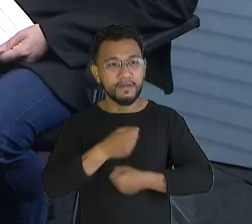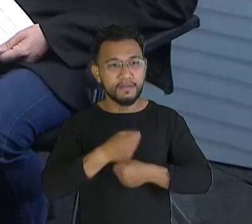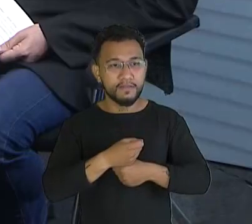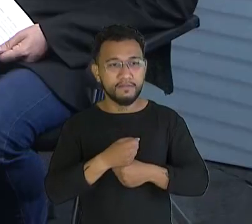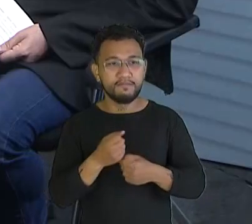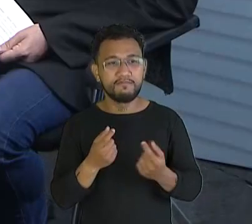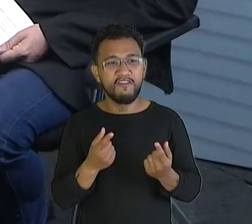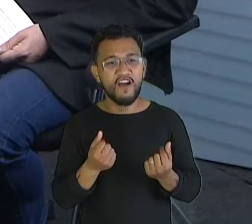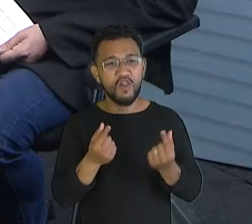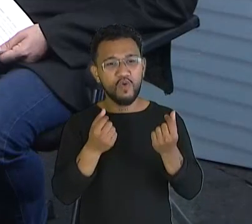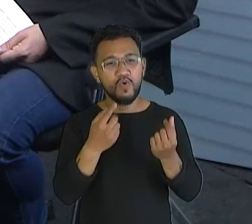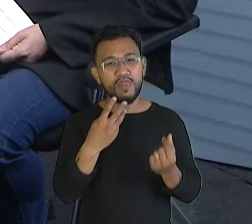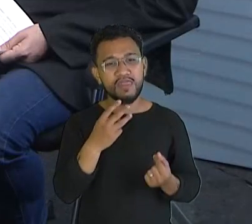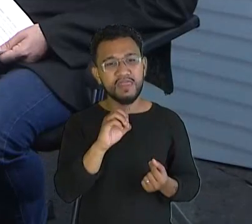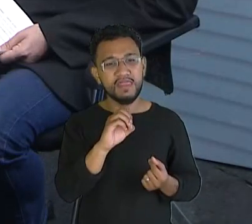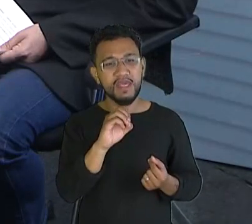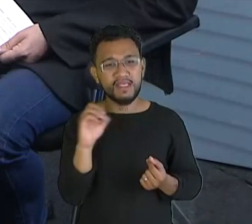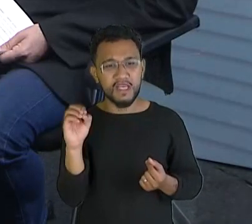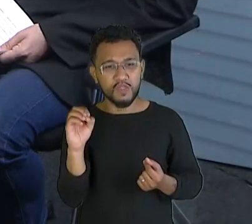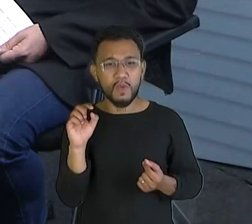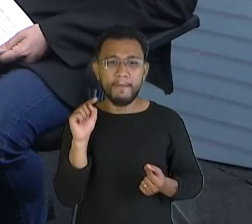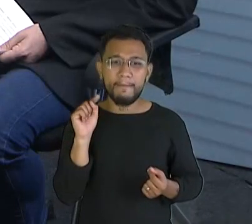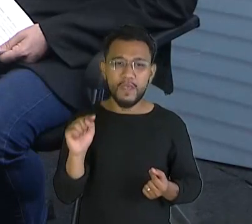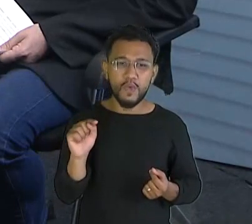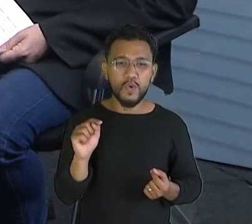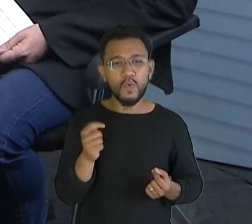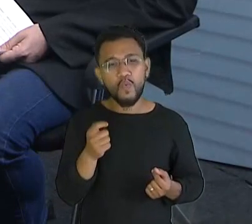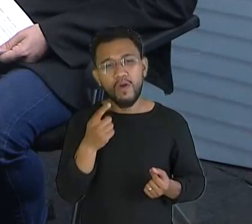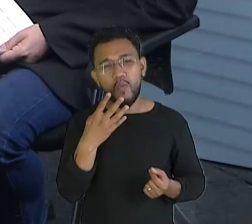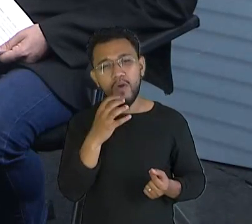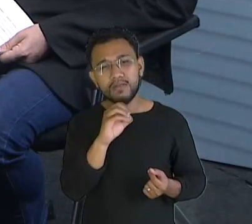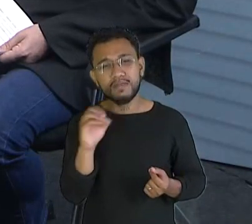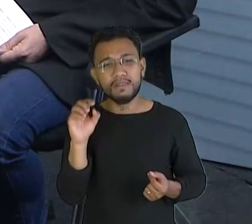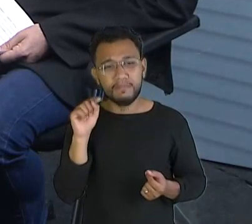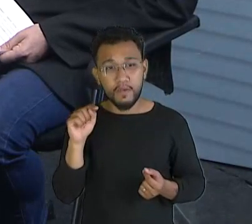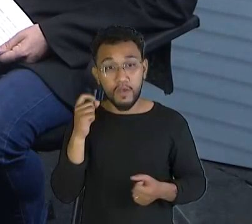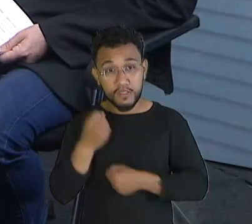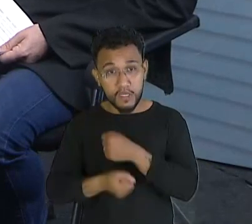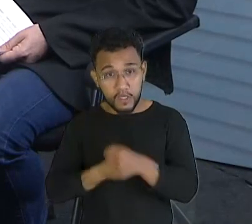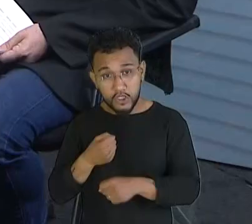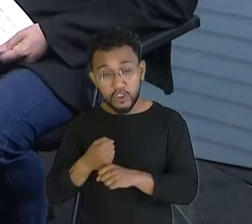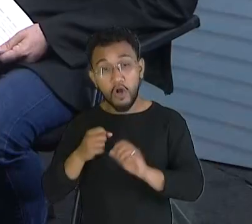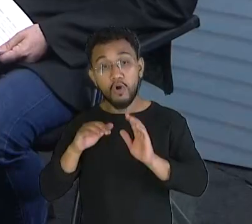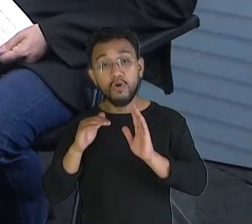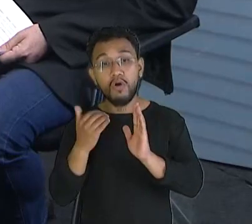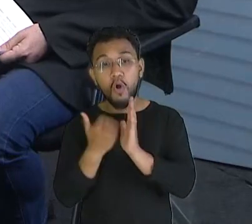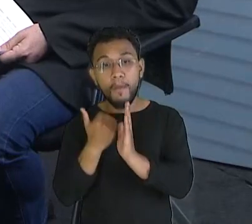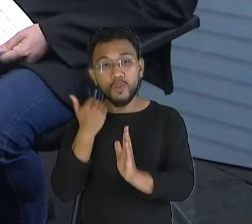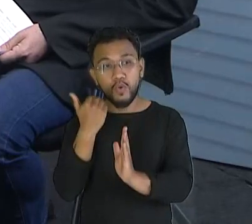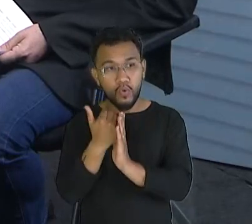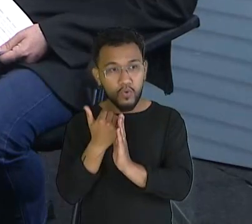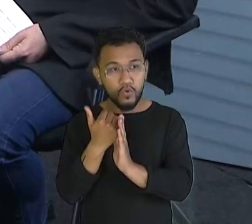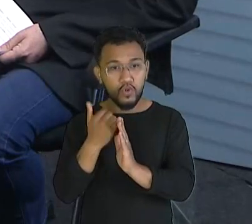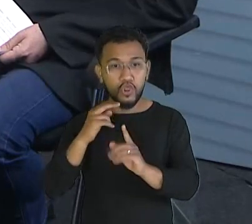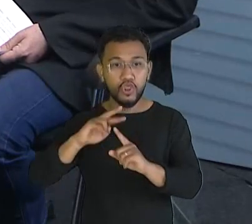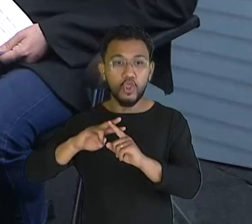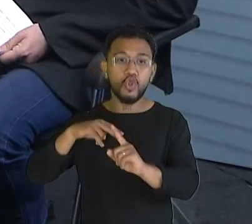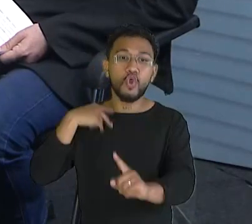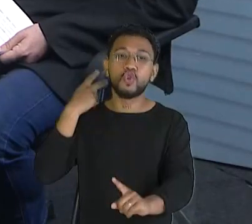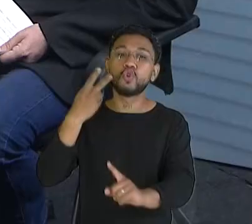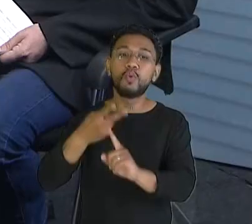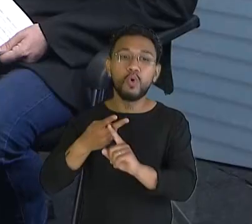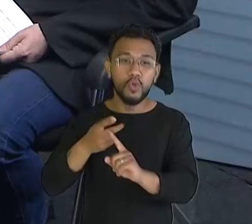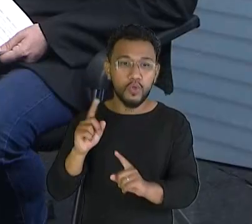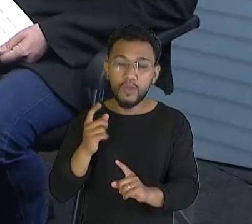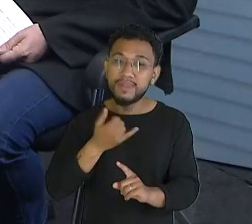deu uns 300, quase 400 mil. Esse ano já aumentou mais. Dobrou? Não, do público. Do público.